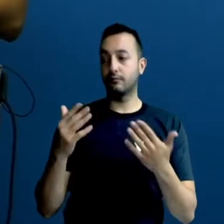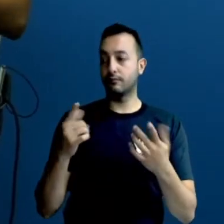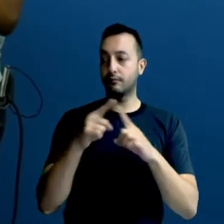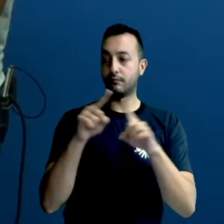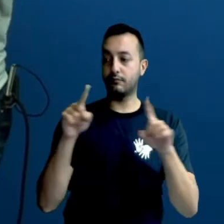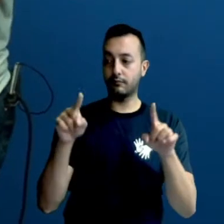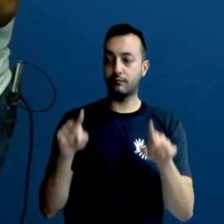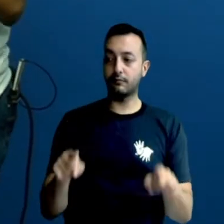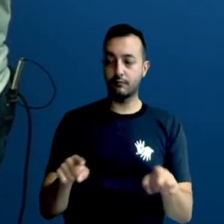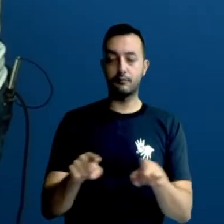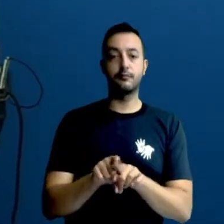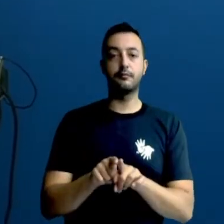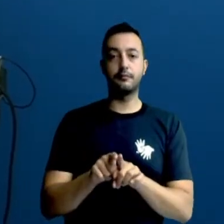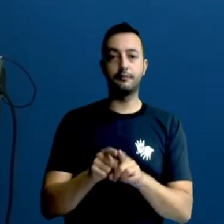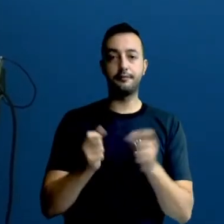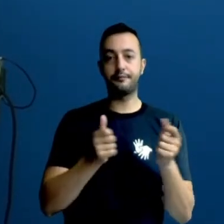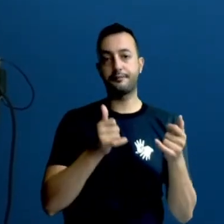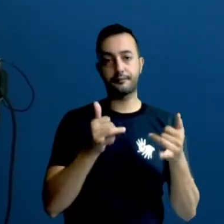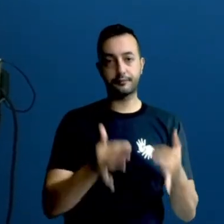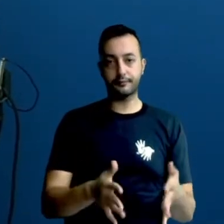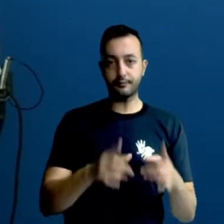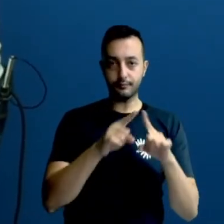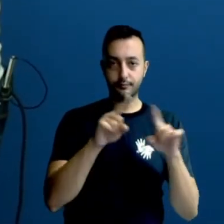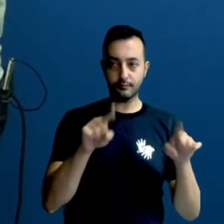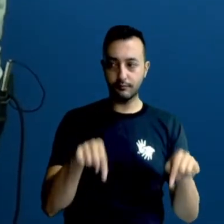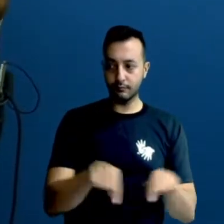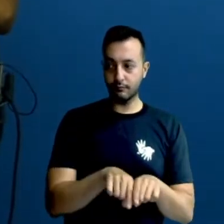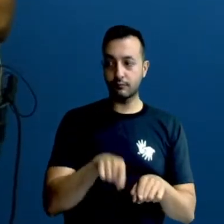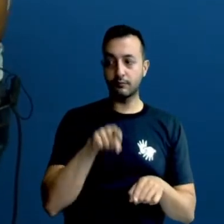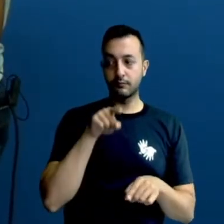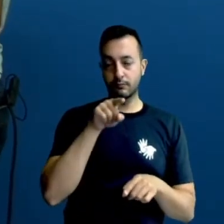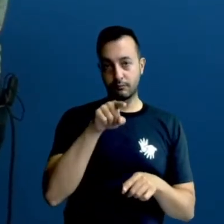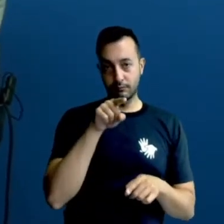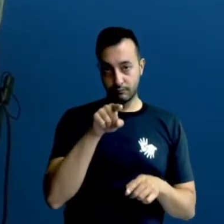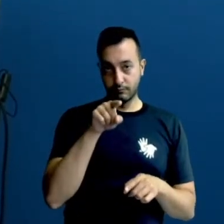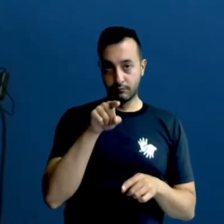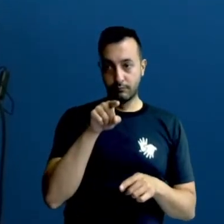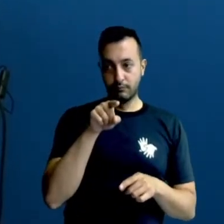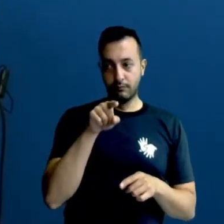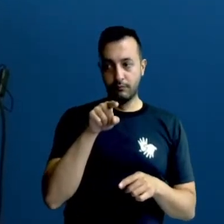quadrado aqui, eu vou explicar de um caso, você